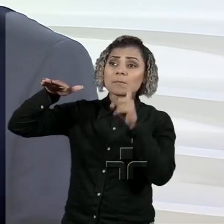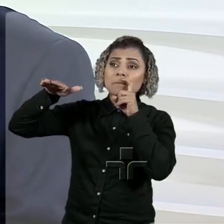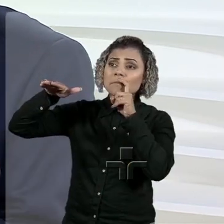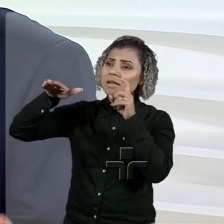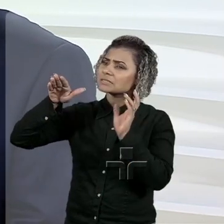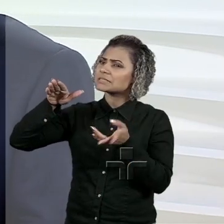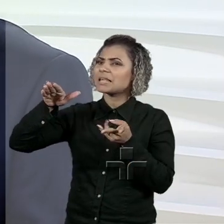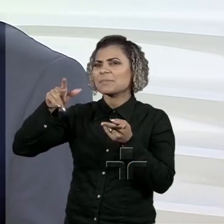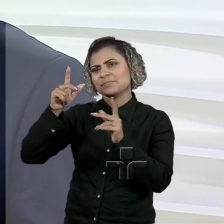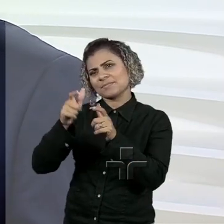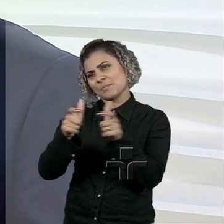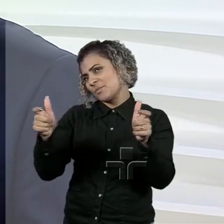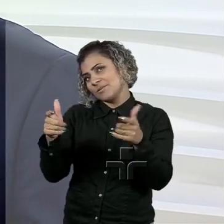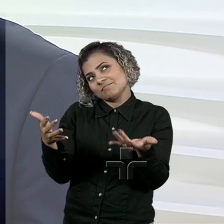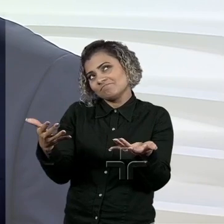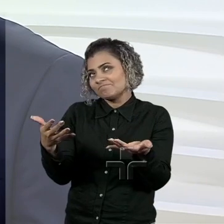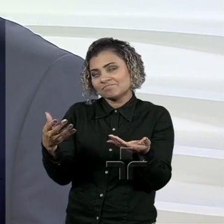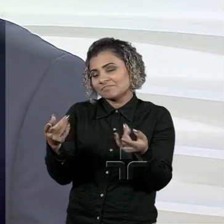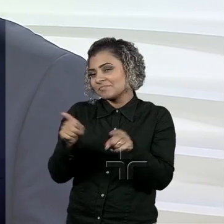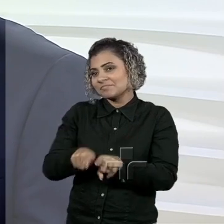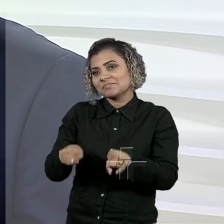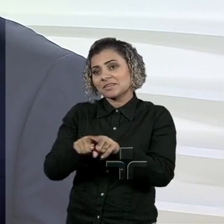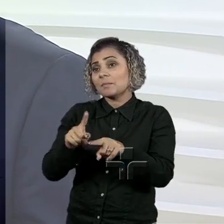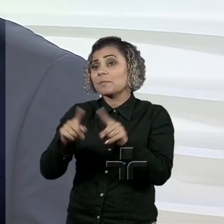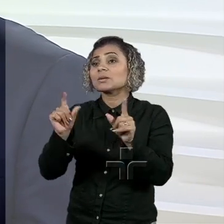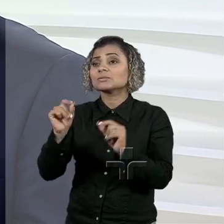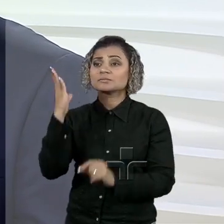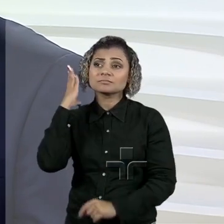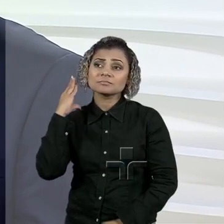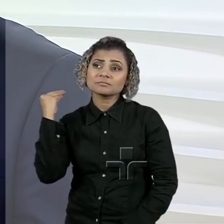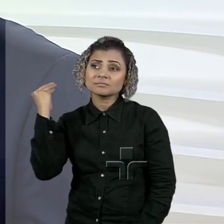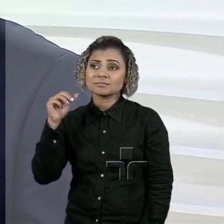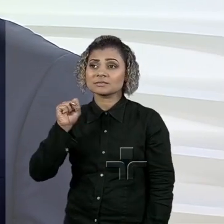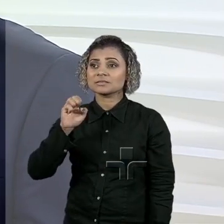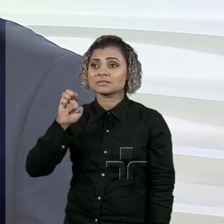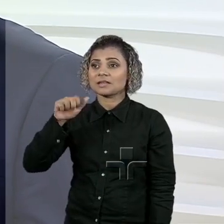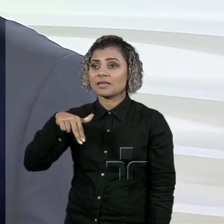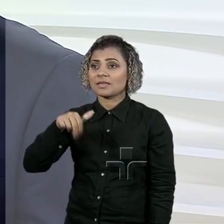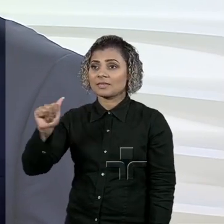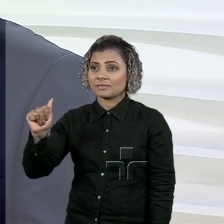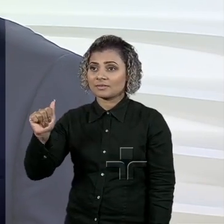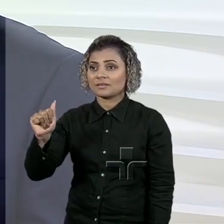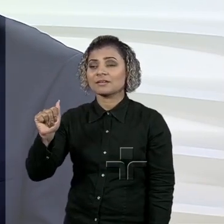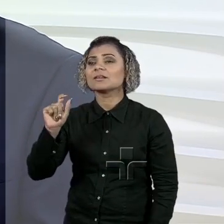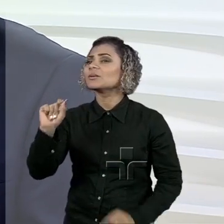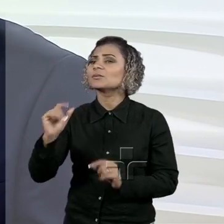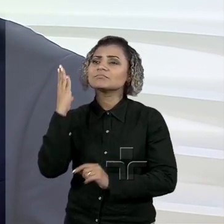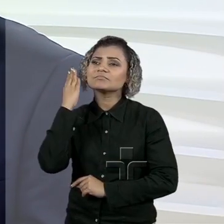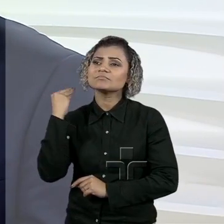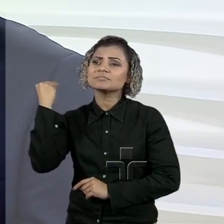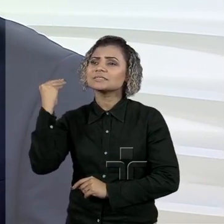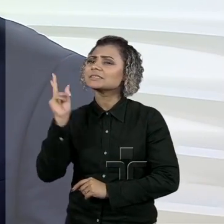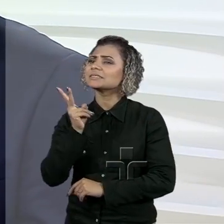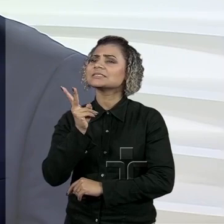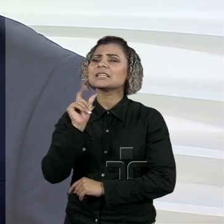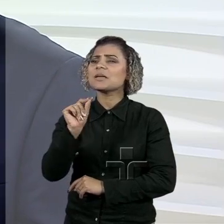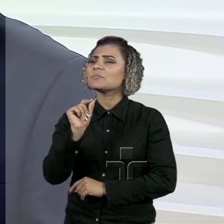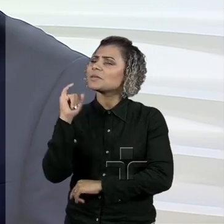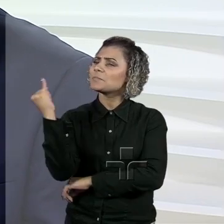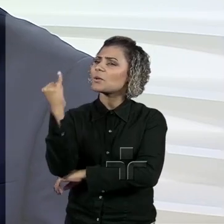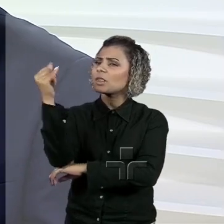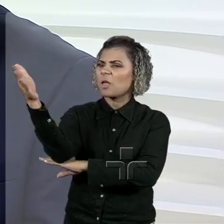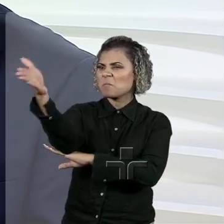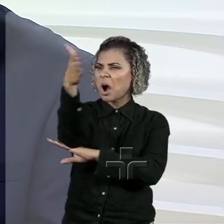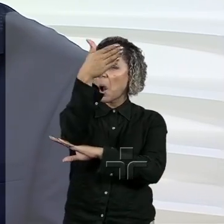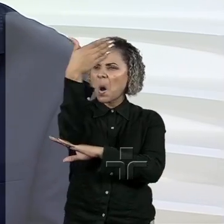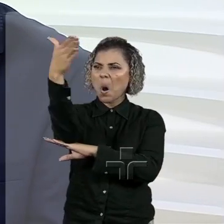repetitivo talvez, né? Enfim, mas vendo o Ayrton Senna, quando eu era criança, levantar aquela bandeira, para mim isso sempre foi muito importante, até porque era